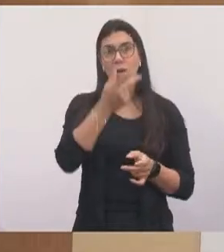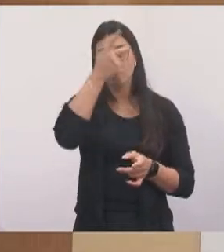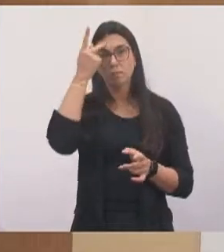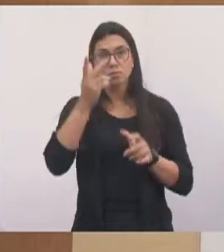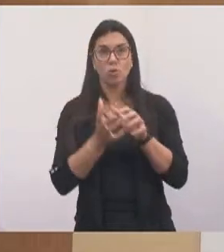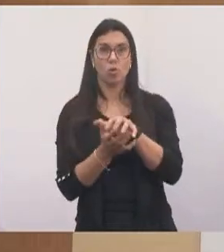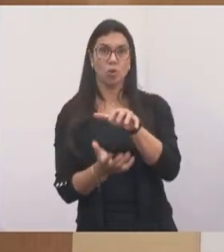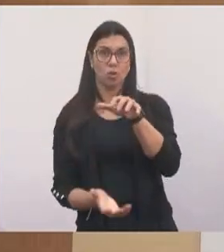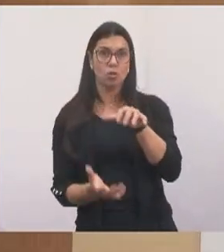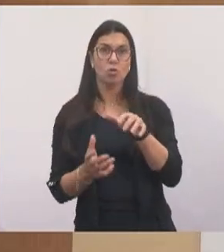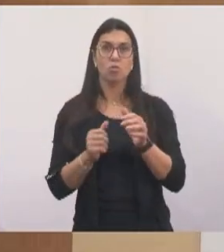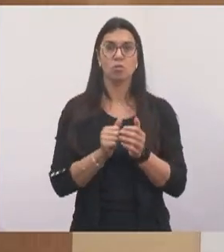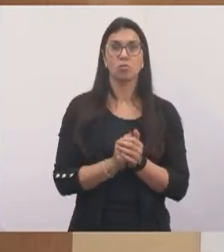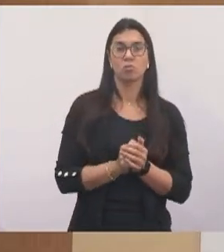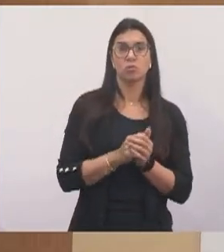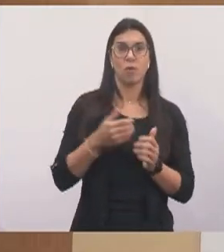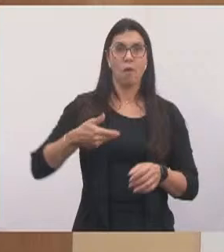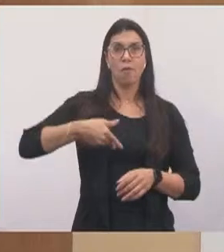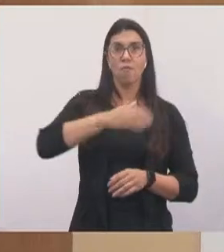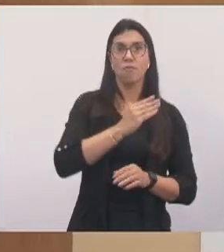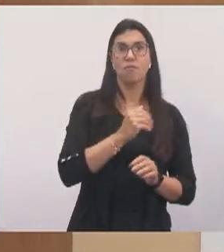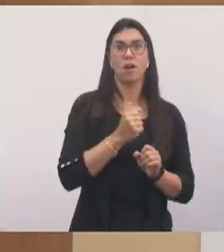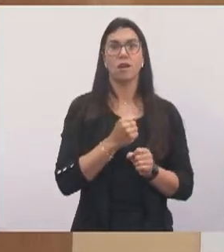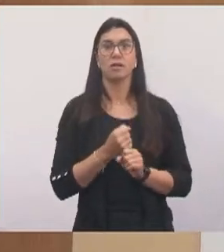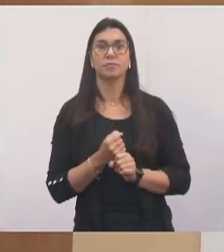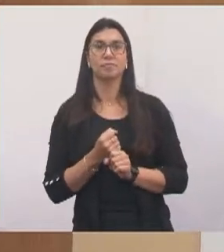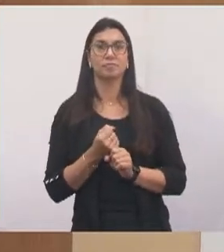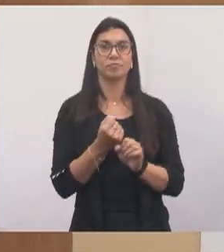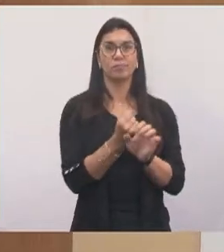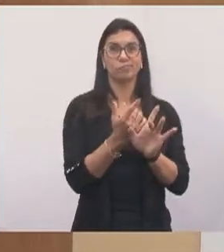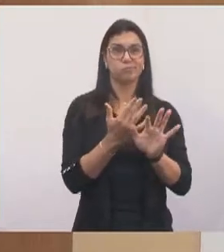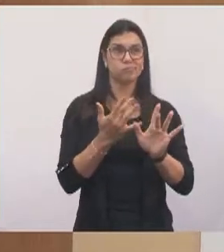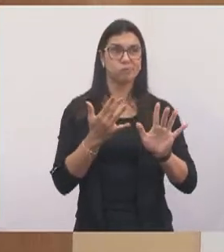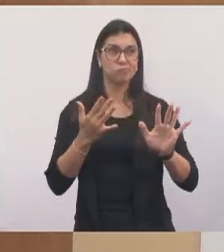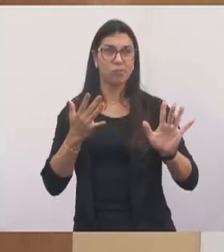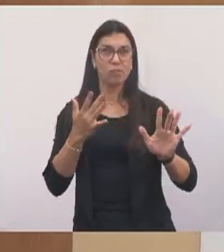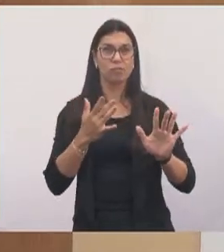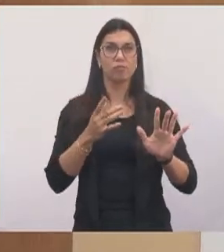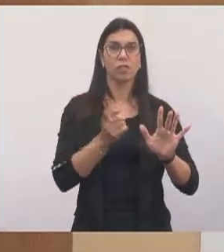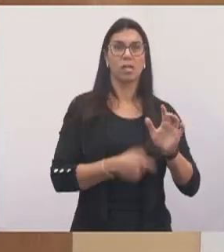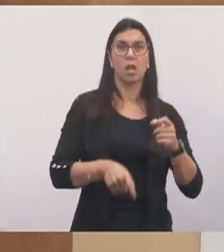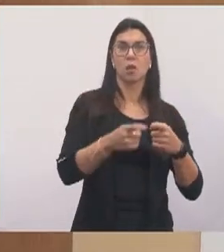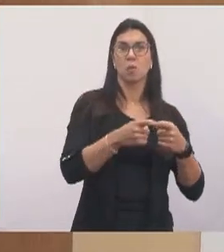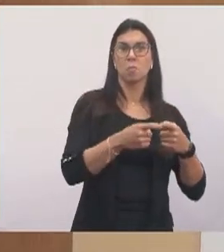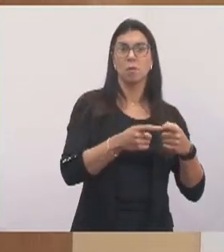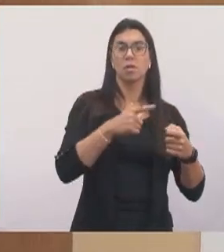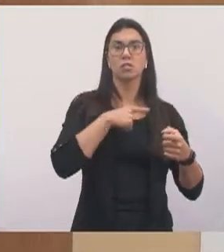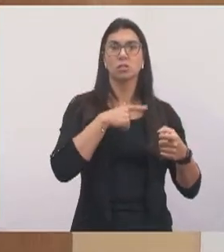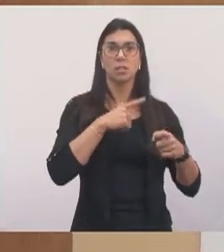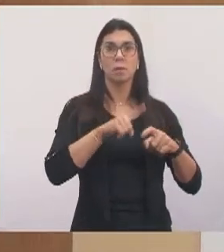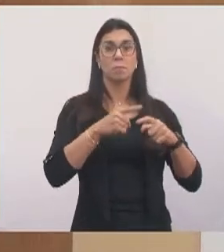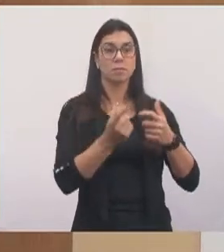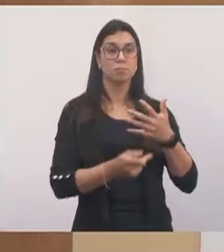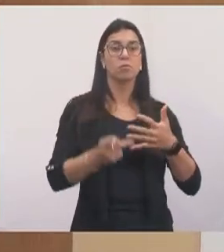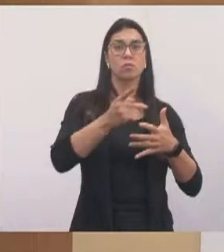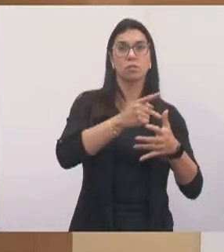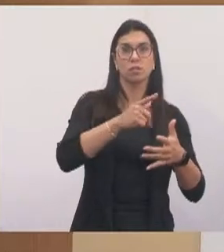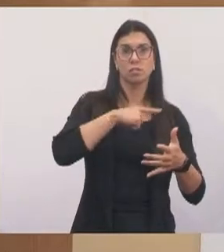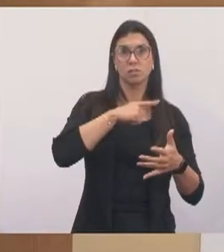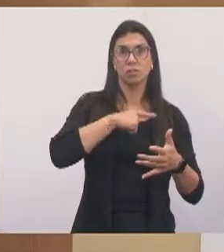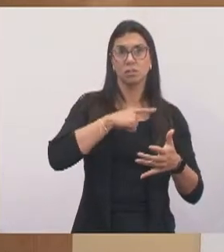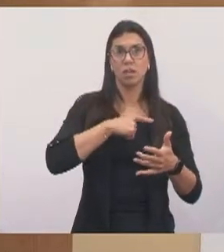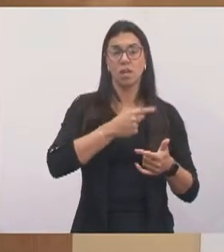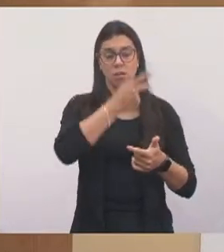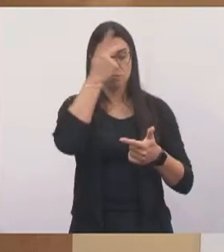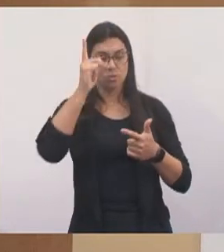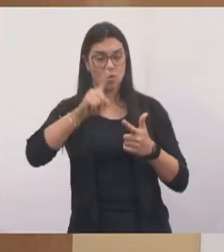o adulto, entre uma criança, né? Por que a gente reconhece, por exemplo, a prioridade à gestante nas